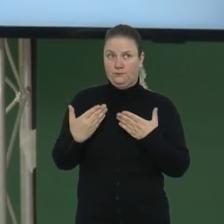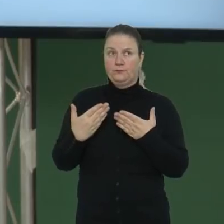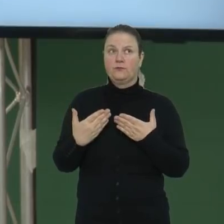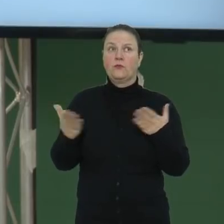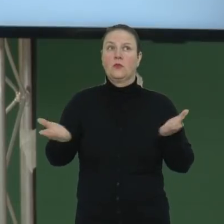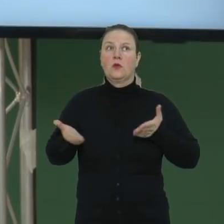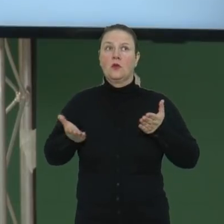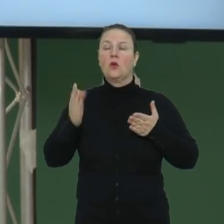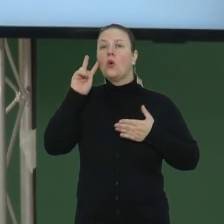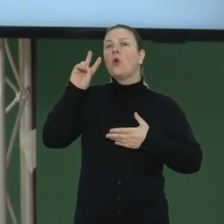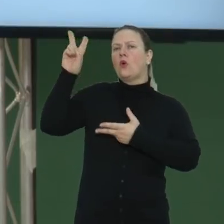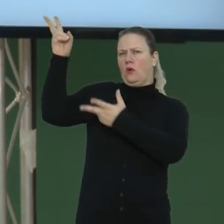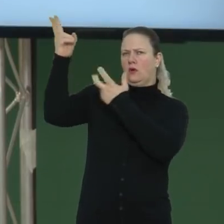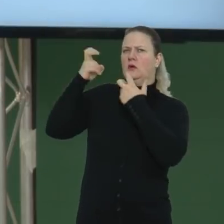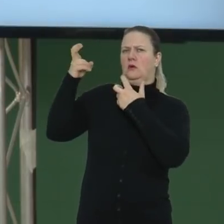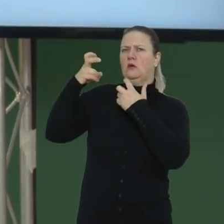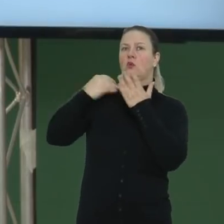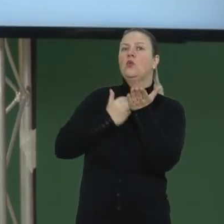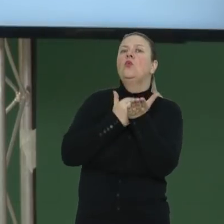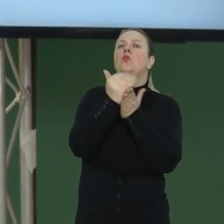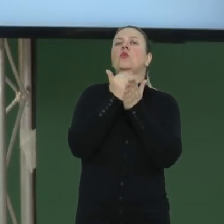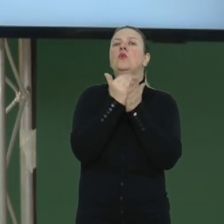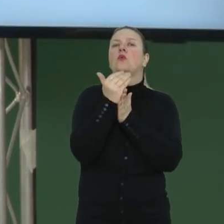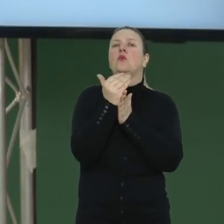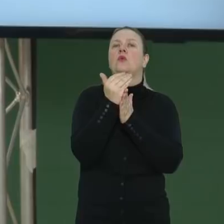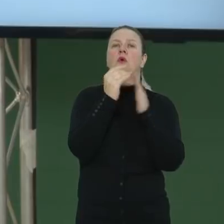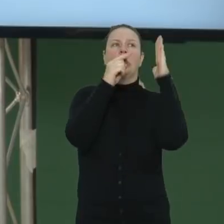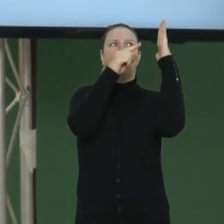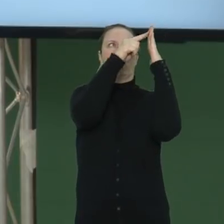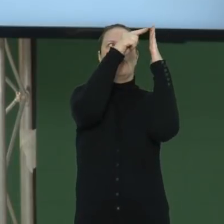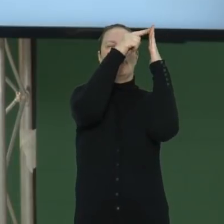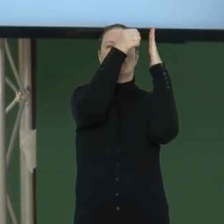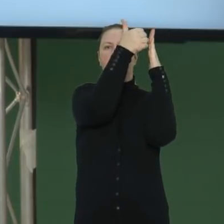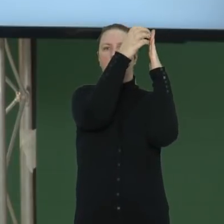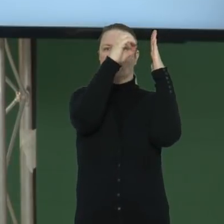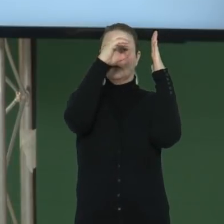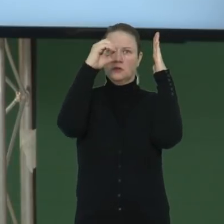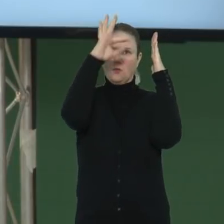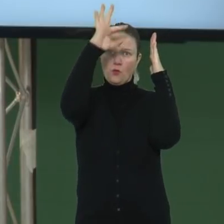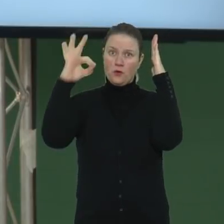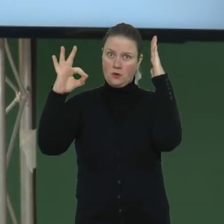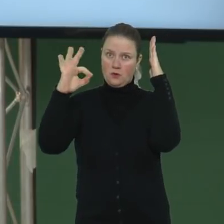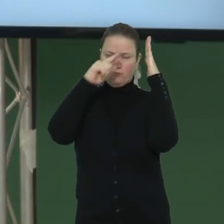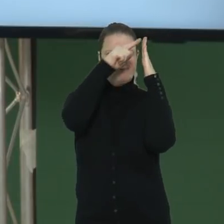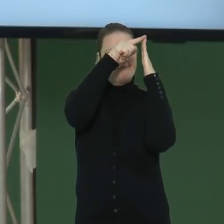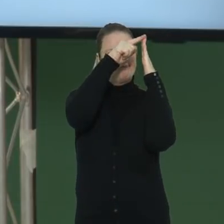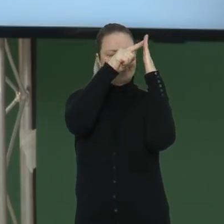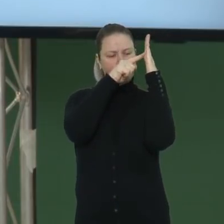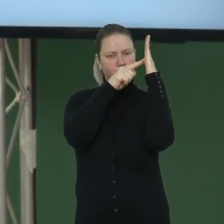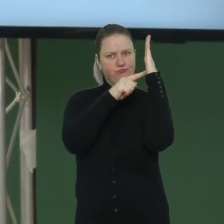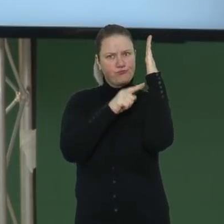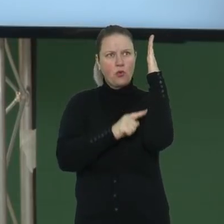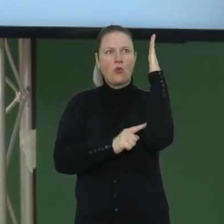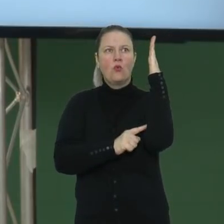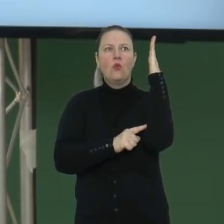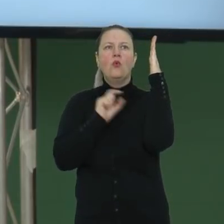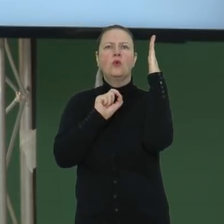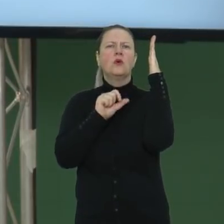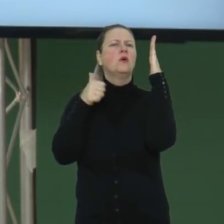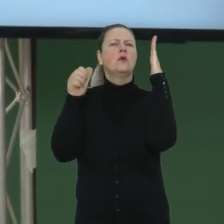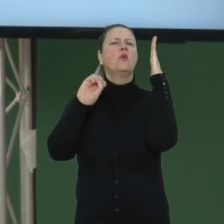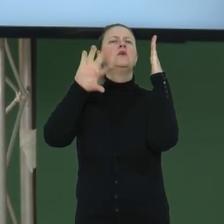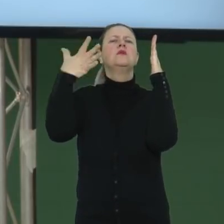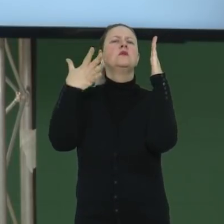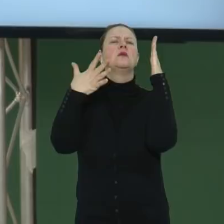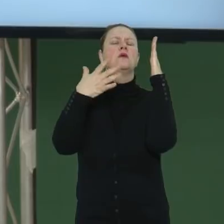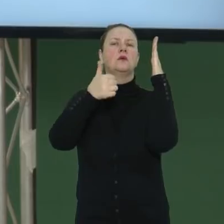gráfico, onde que está lá meu ponto de início? Lá no 100%, certo? E lá depois de 13 horas, o que aconteceu? Ele